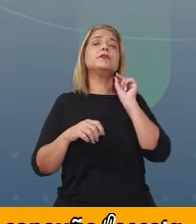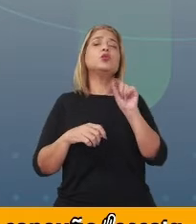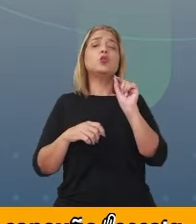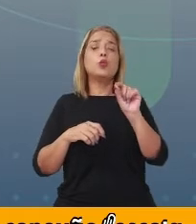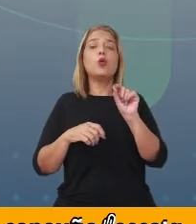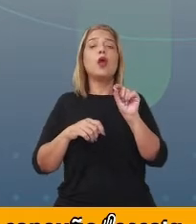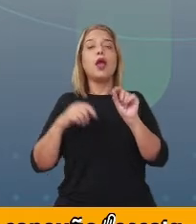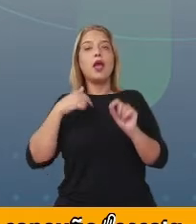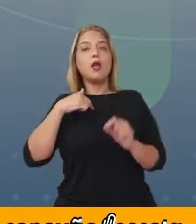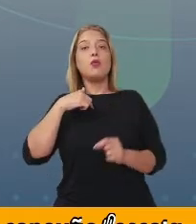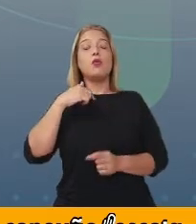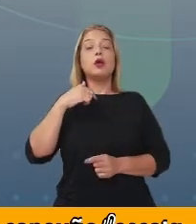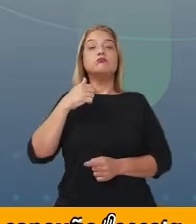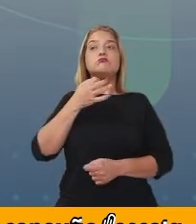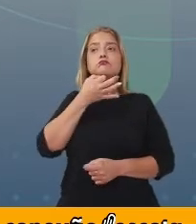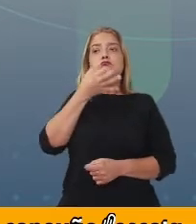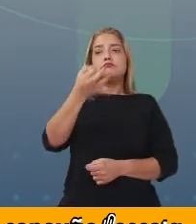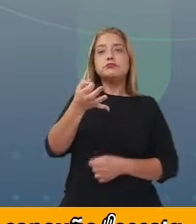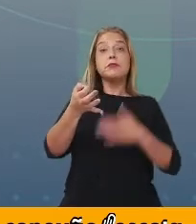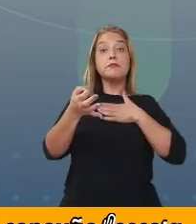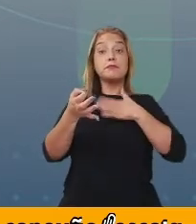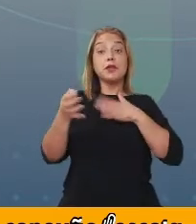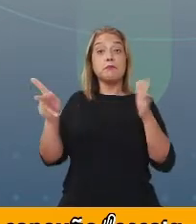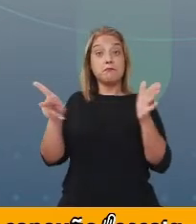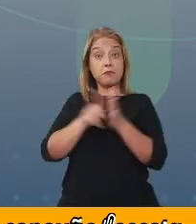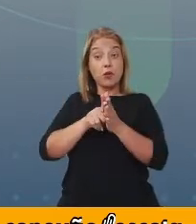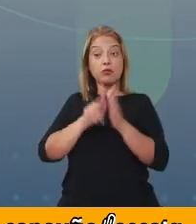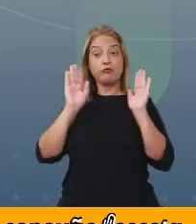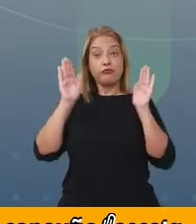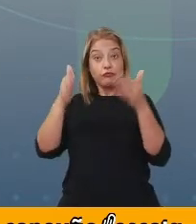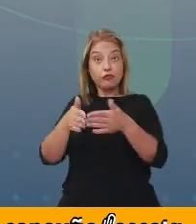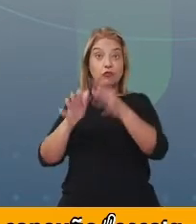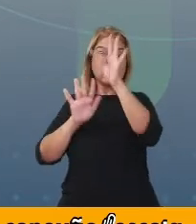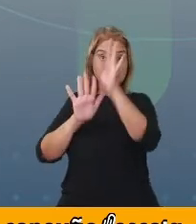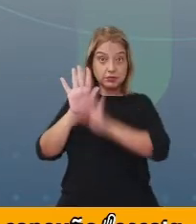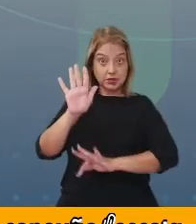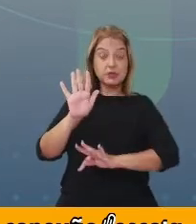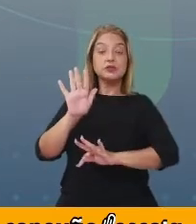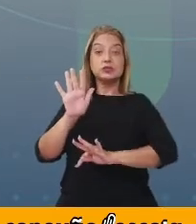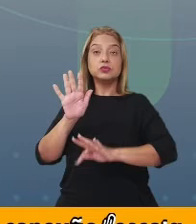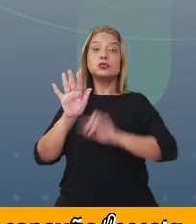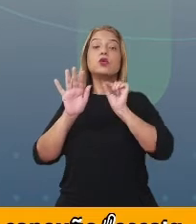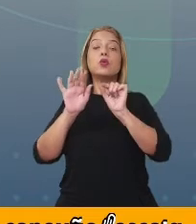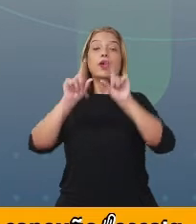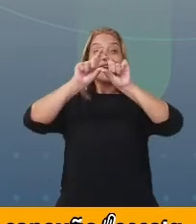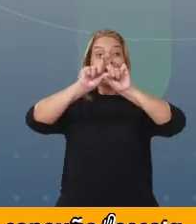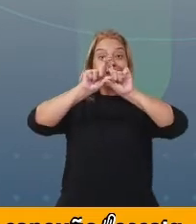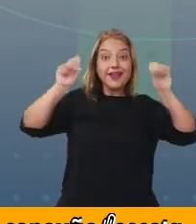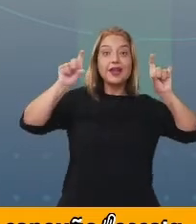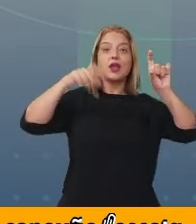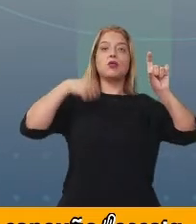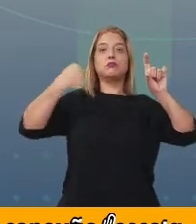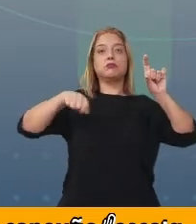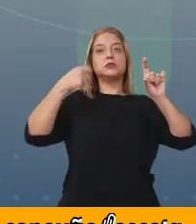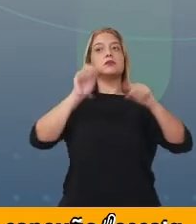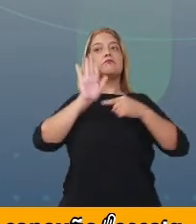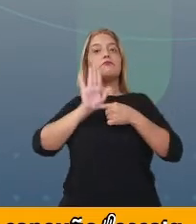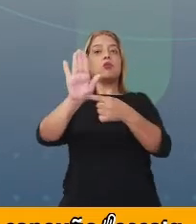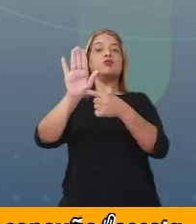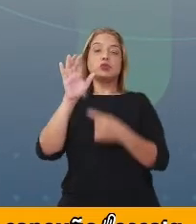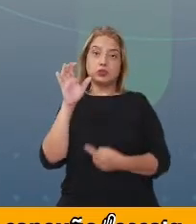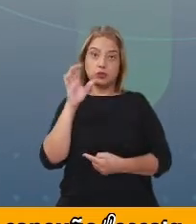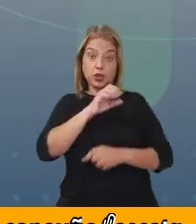vista central do texto e, logo no primeiro parágrafo, ela precisa estar, então, clara,